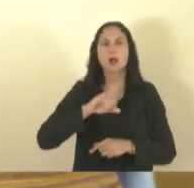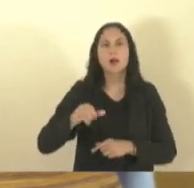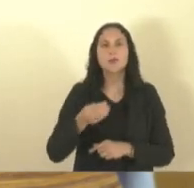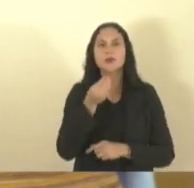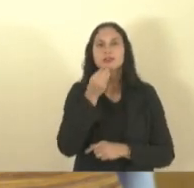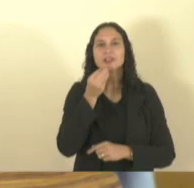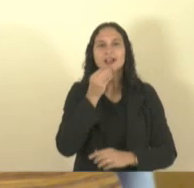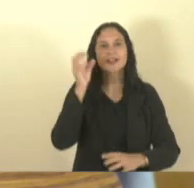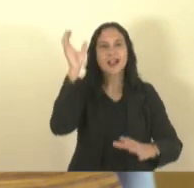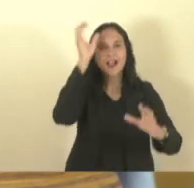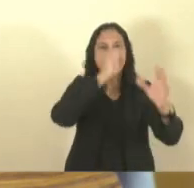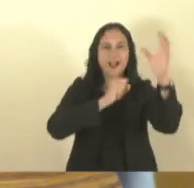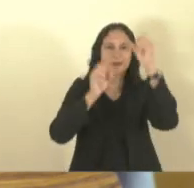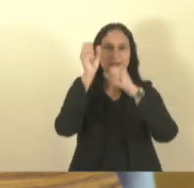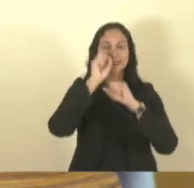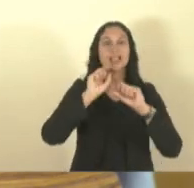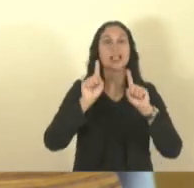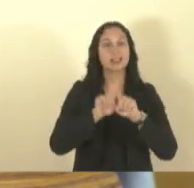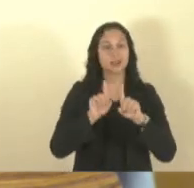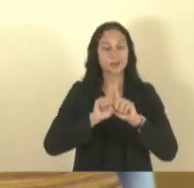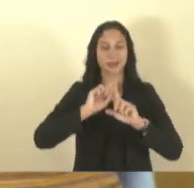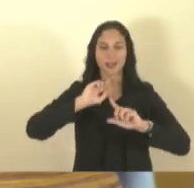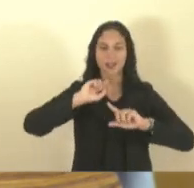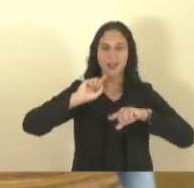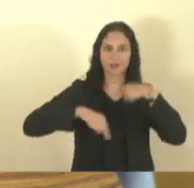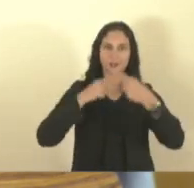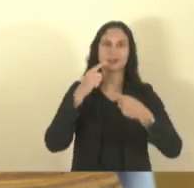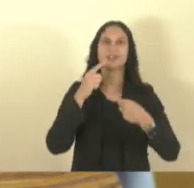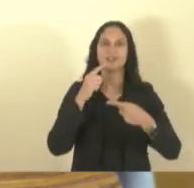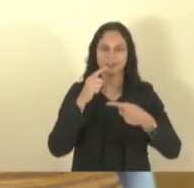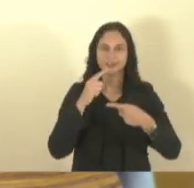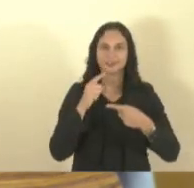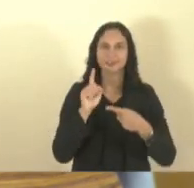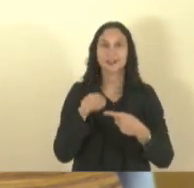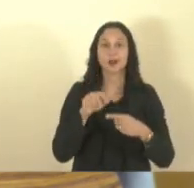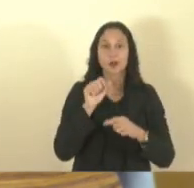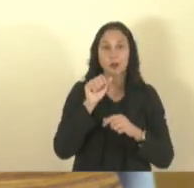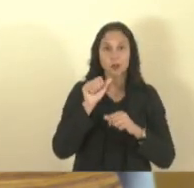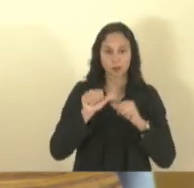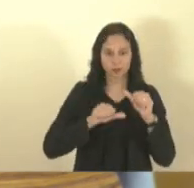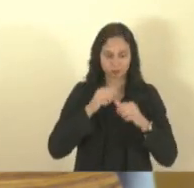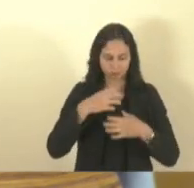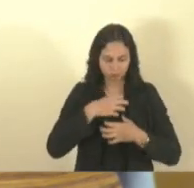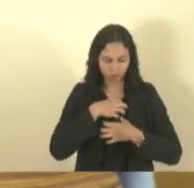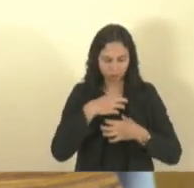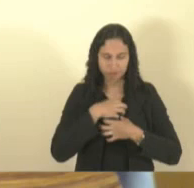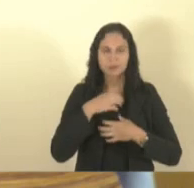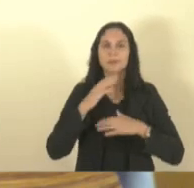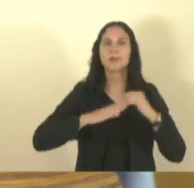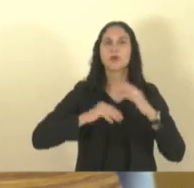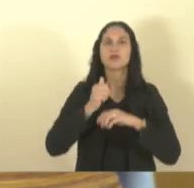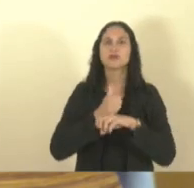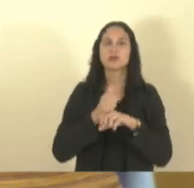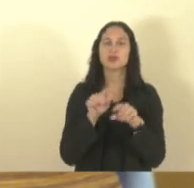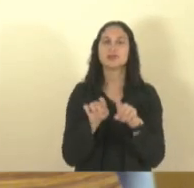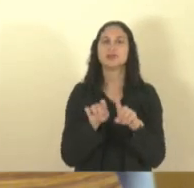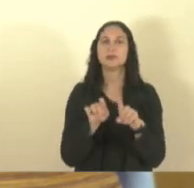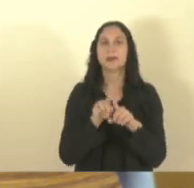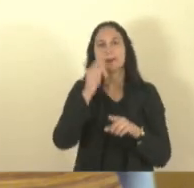de aprendizado e de evolução, moldando-nos não apenas como profissionais, mas também como